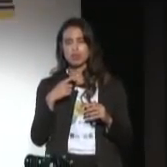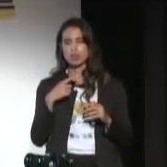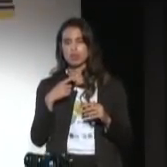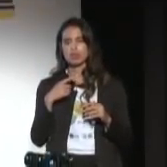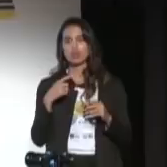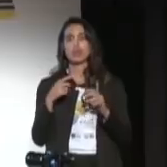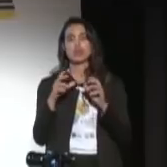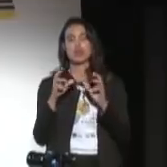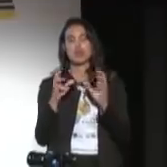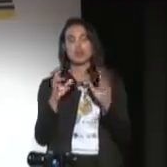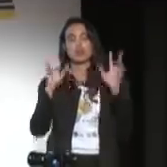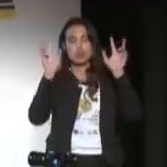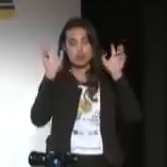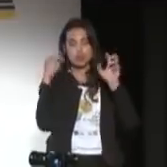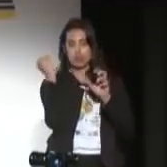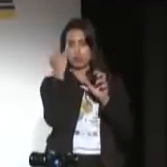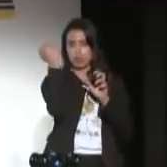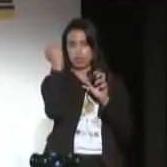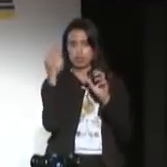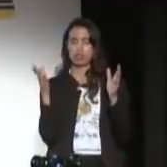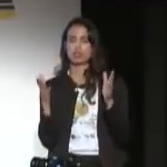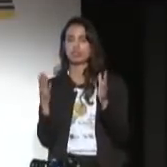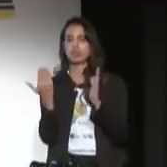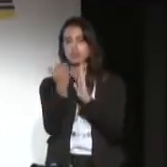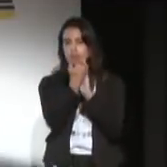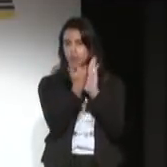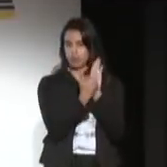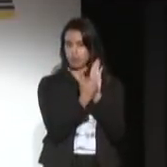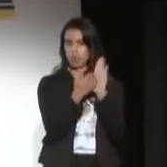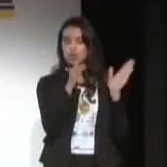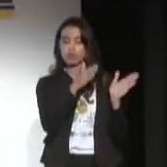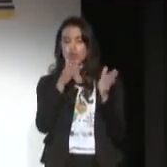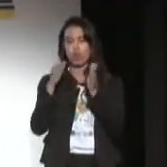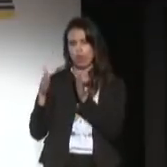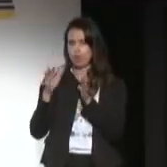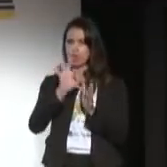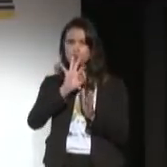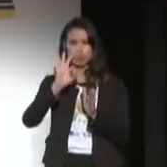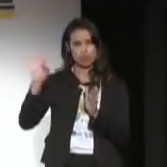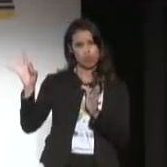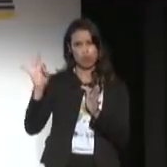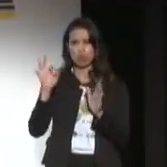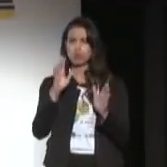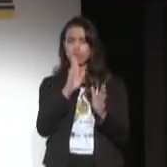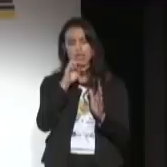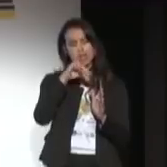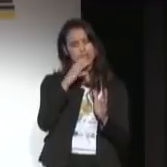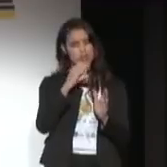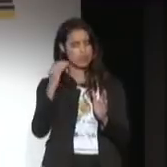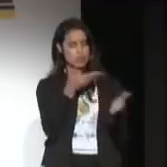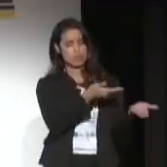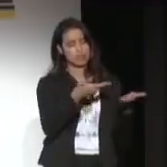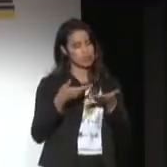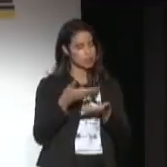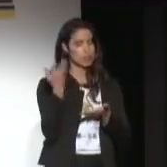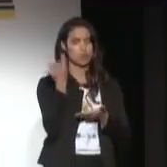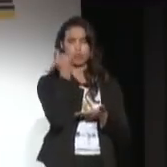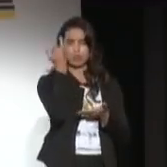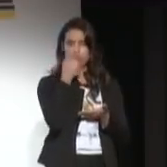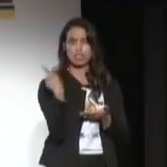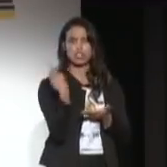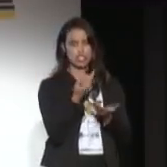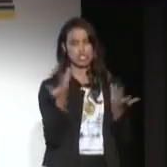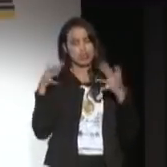das temáticas importantes. Aqui do lado, ela achou ótimo discutir, né? A BNCC está trazendo, é muito importante, a gente